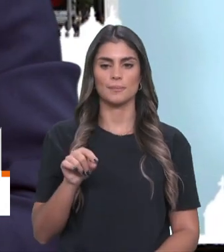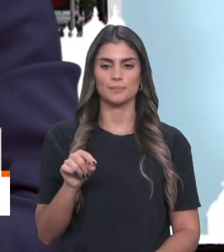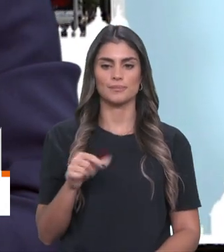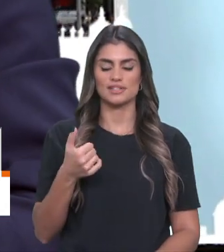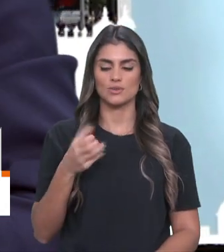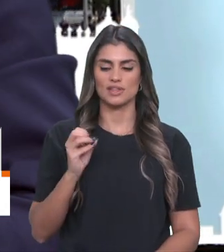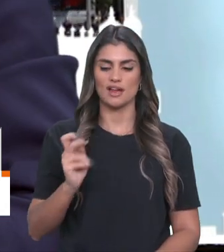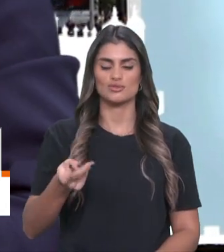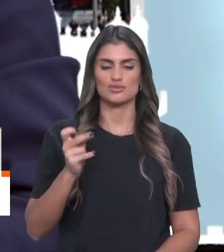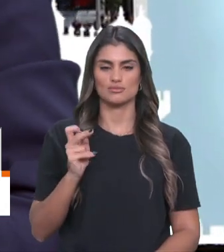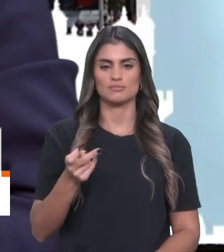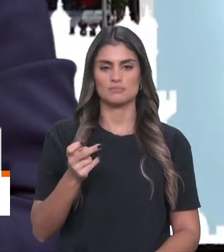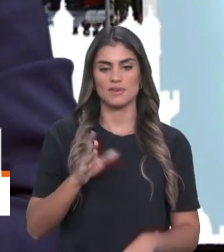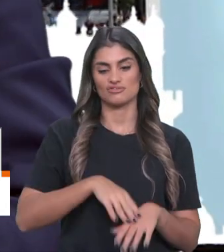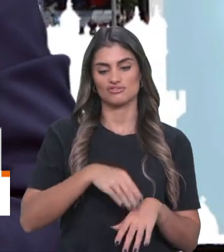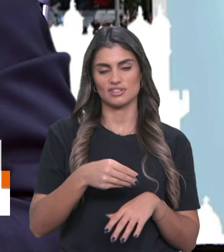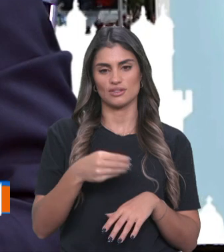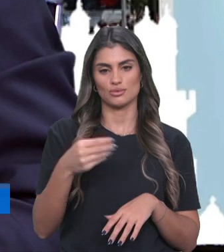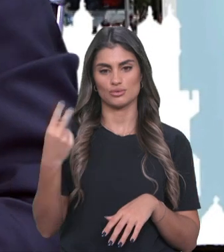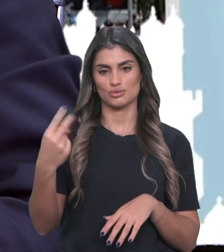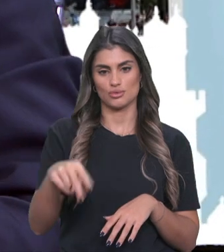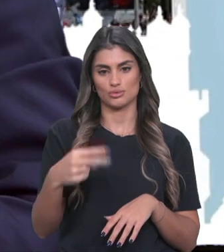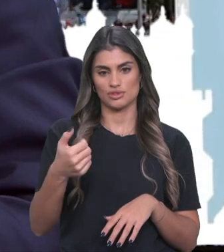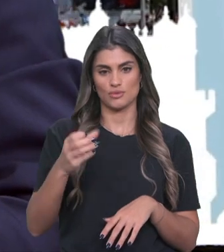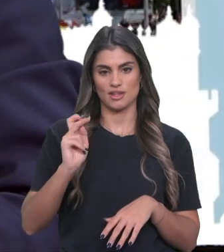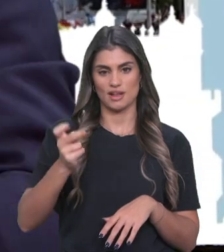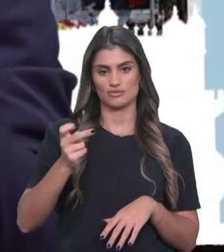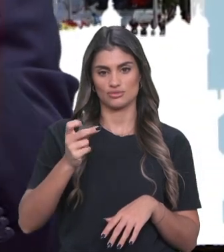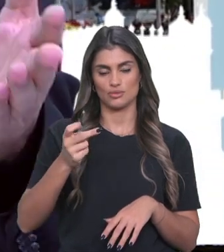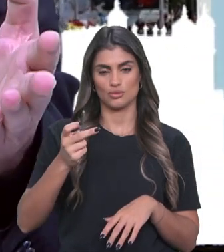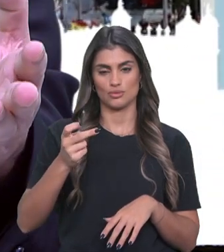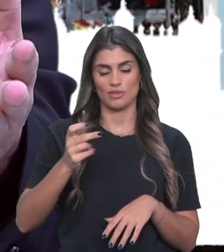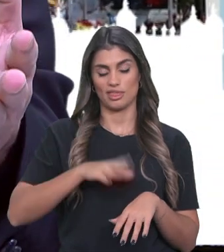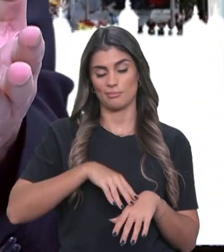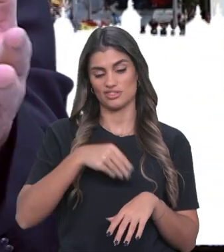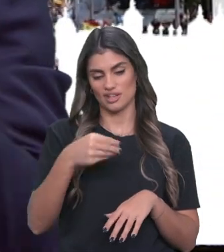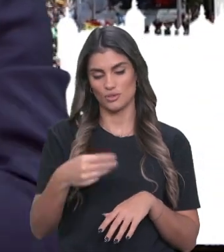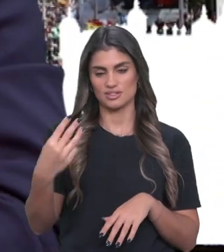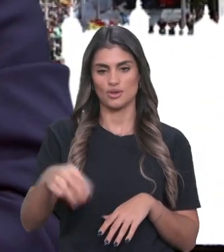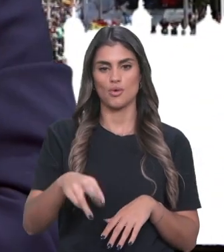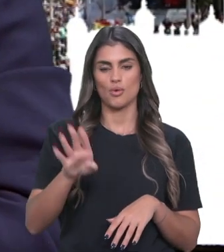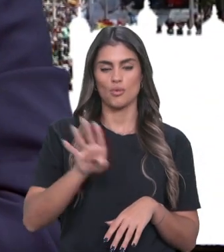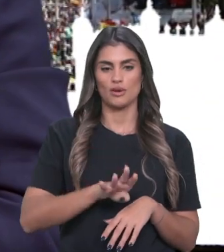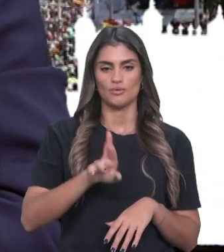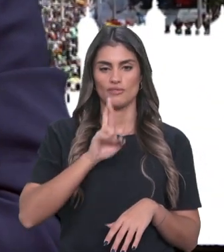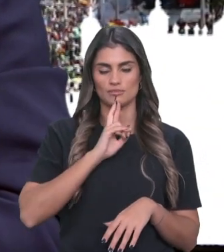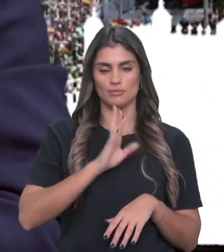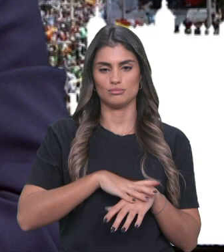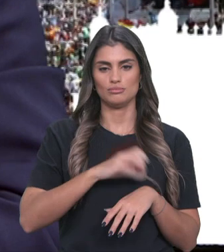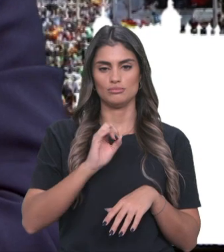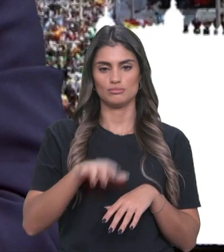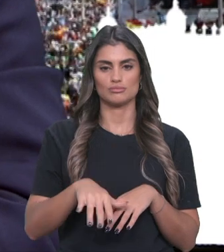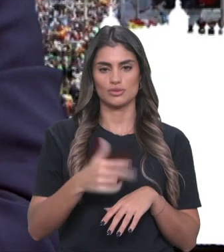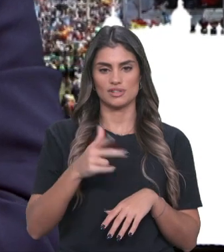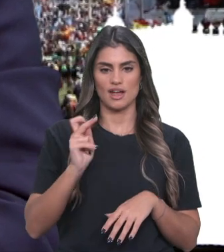50 anos depois, o segundo e 75 anos depois, o terceiro. O quarto foi em Fátima, também a propósito dos 100 anos das aparições